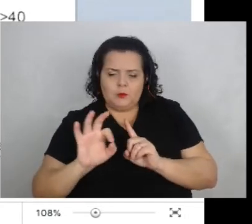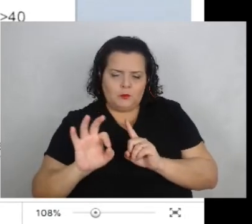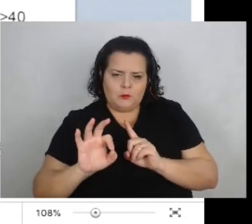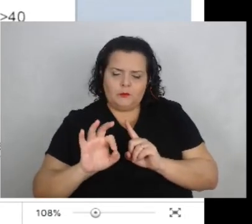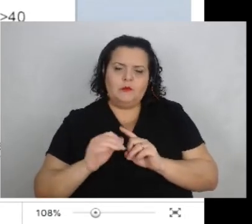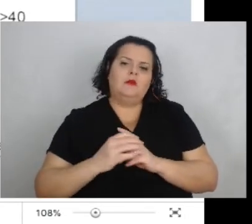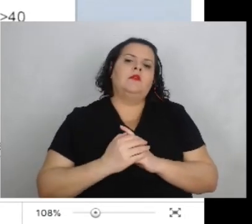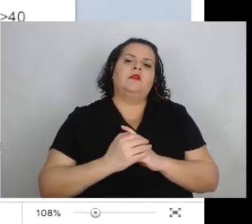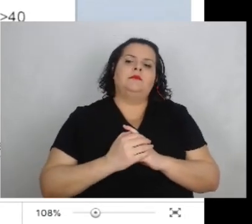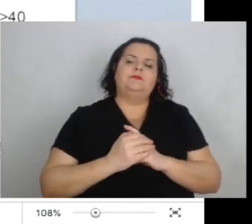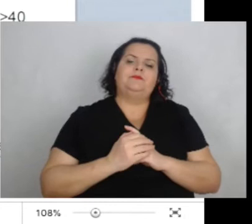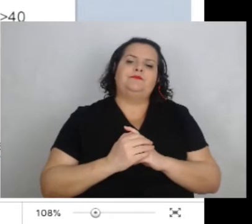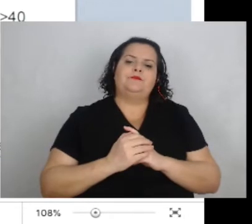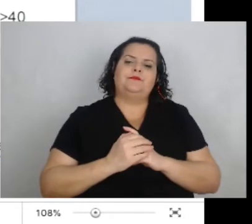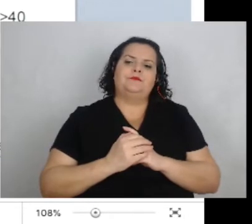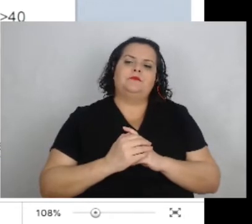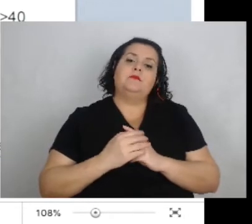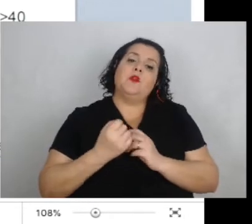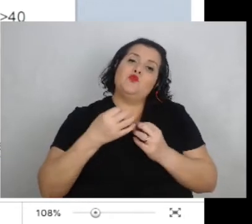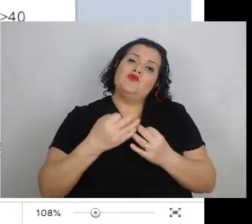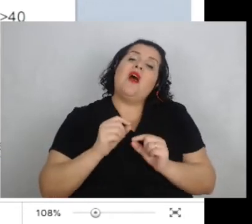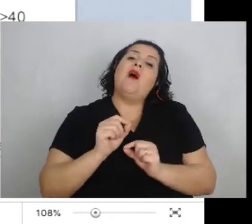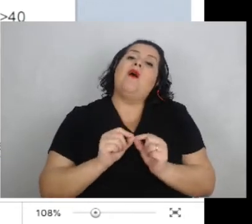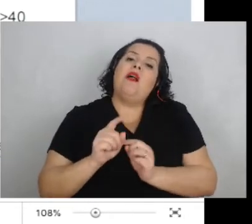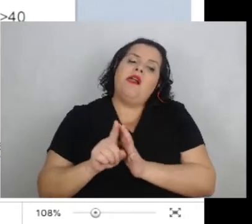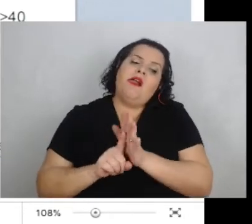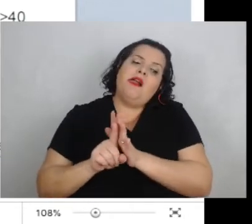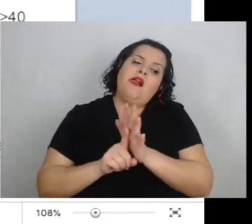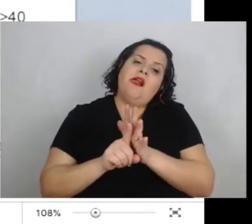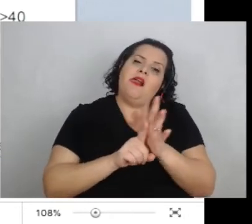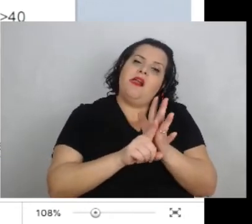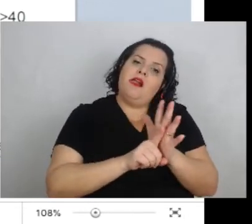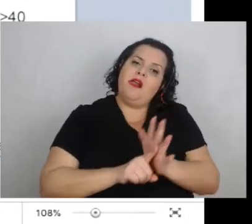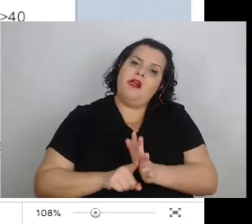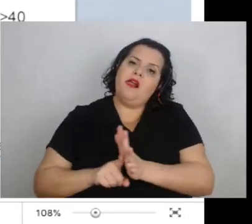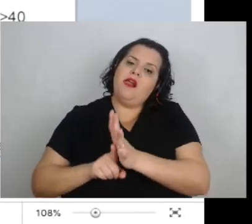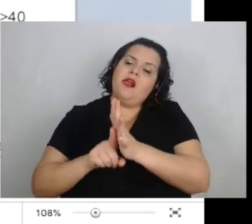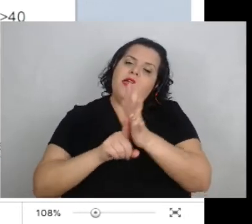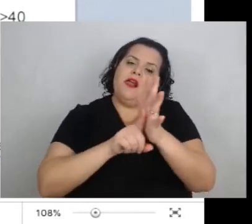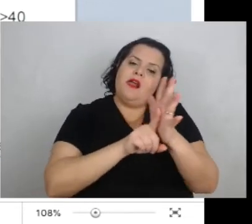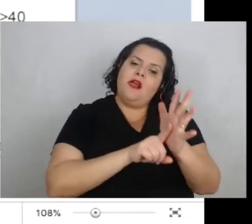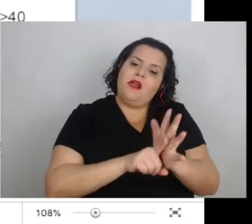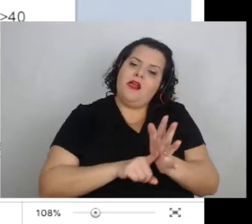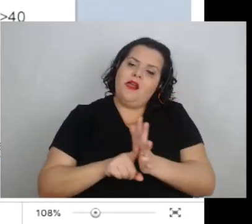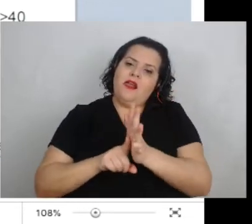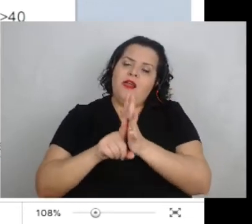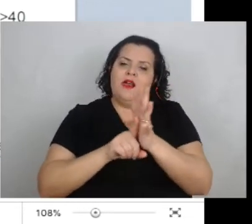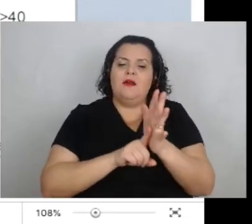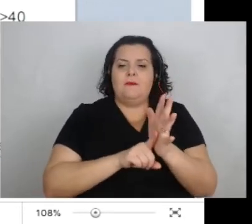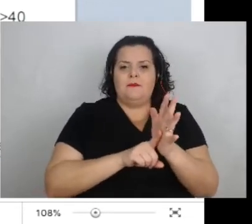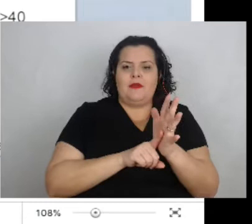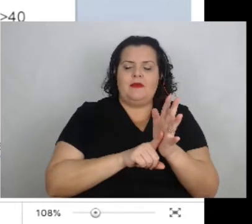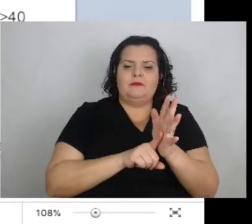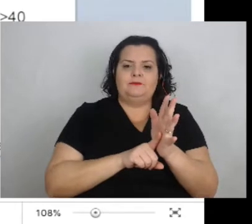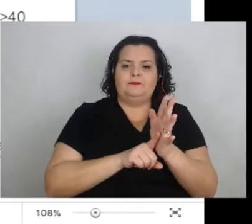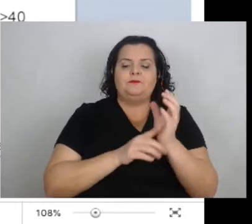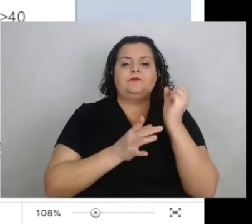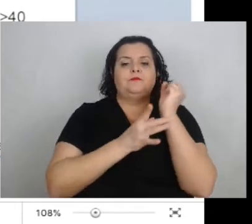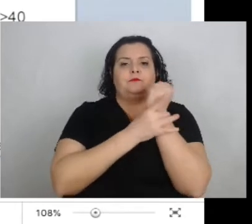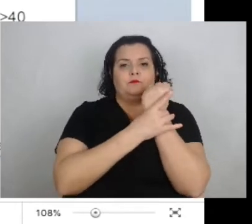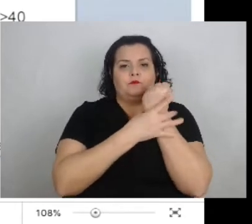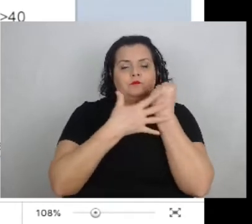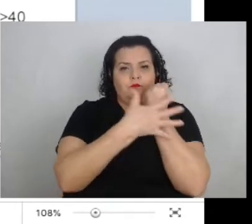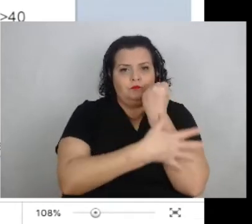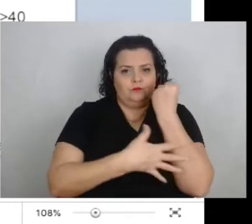seria a gente fazer estudos com anticorpos neutralizantes, Vejam, aqui é um estudo com pacientes